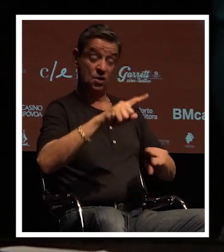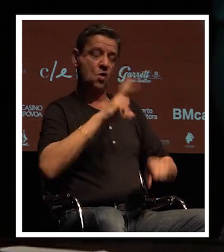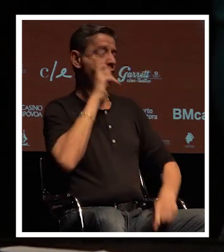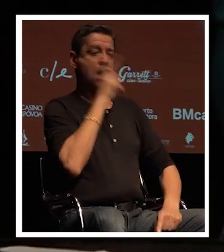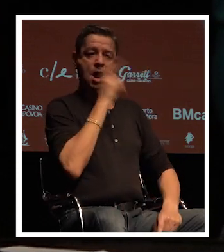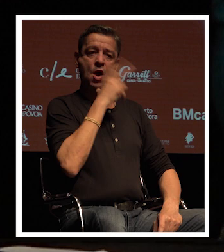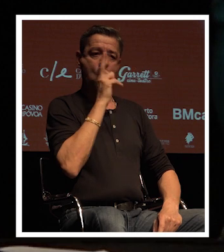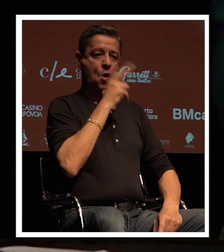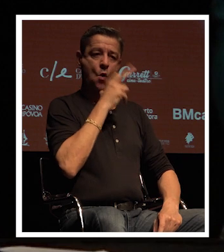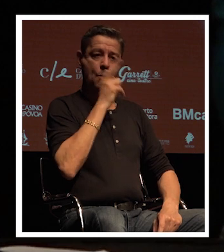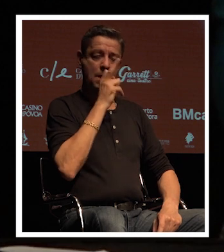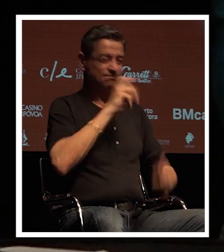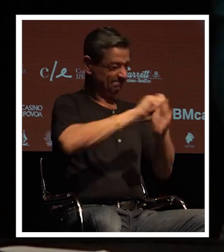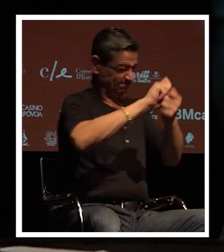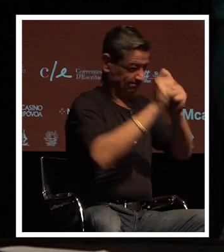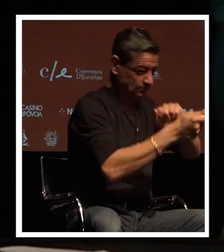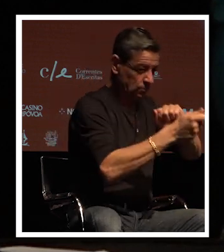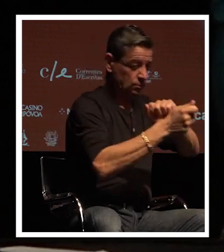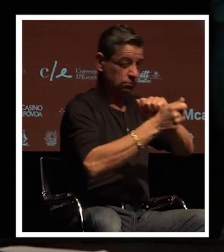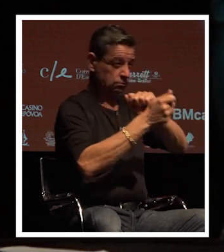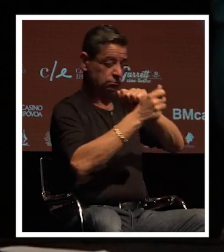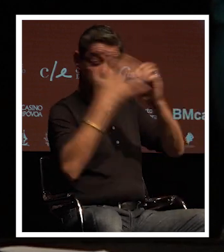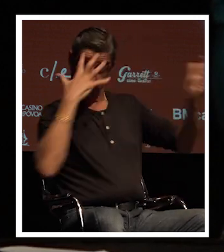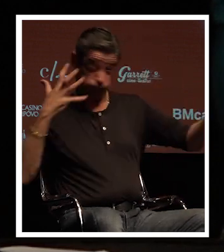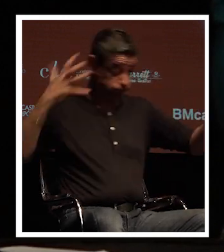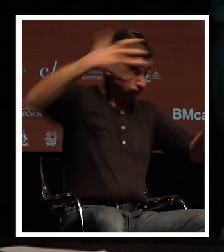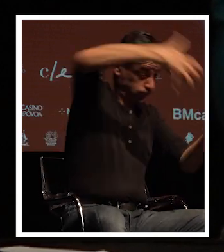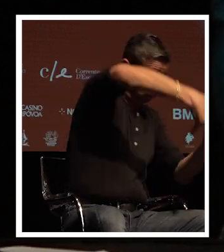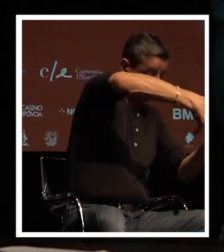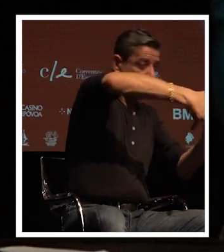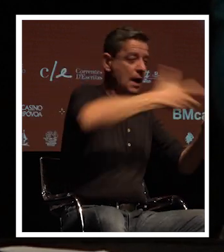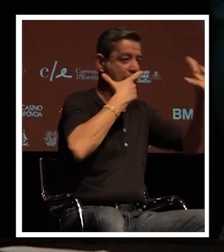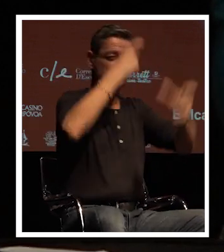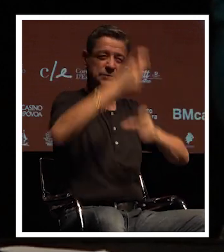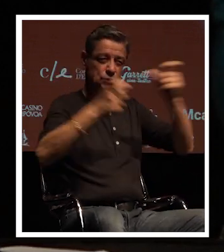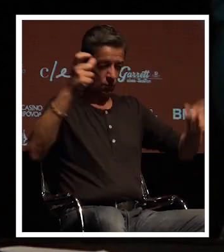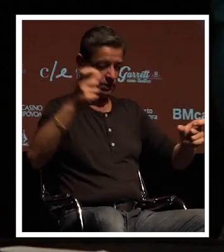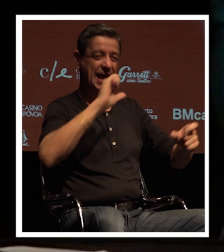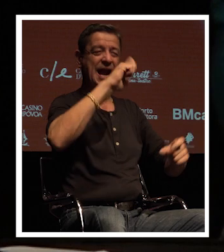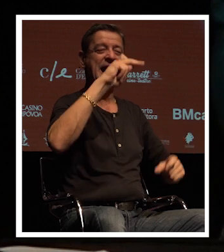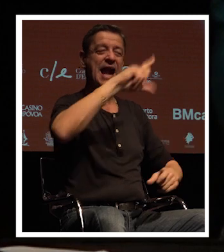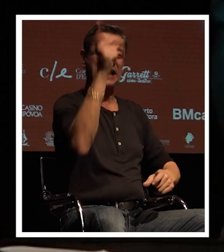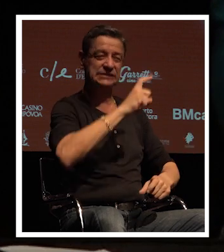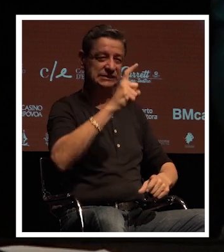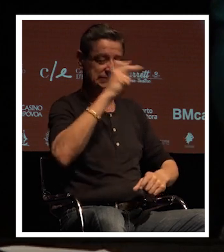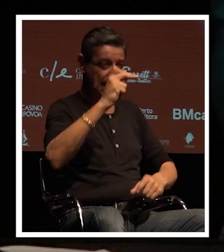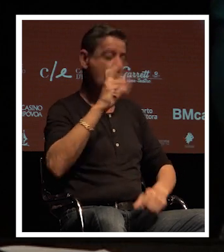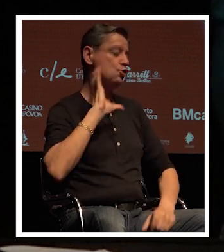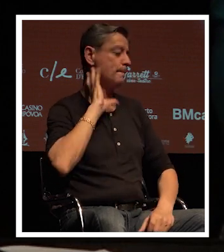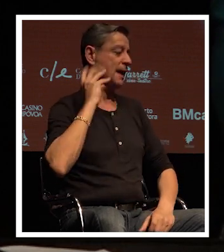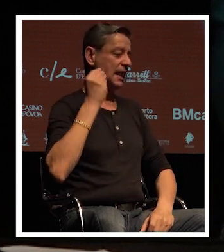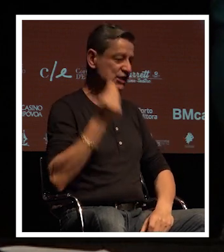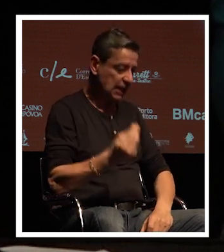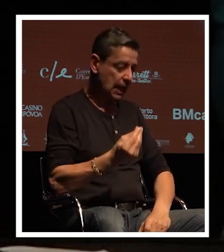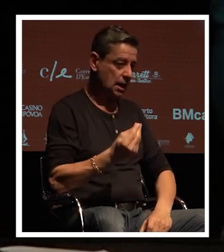e e absolutamente desajustado ataque à população da Faixa de Gaza e aos palestines e à humanidade de uma